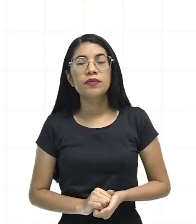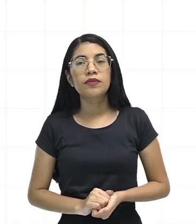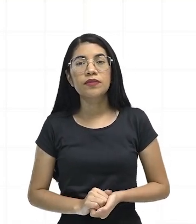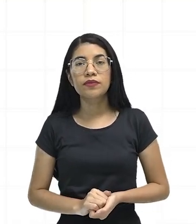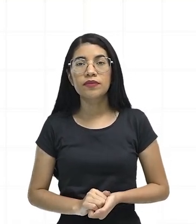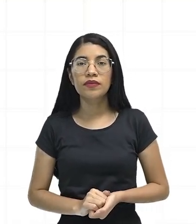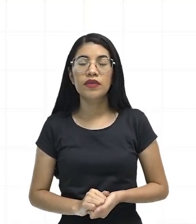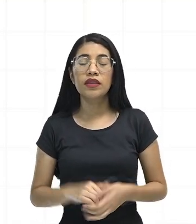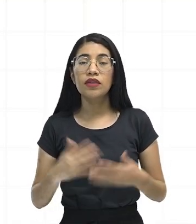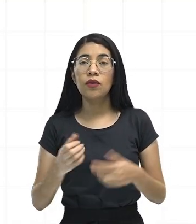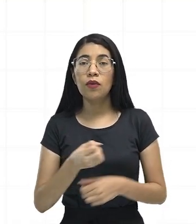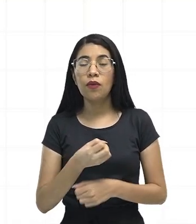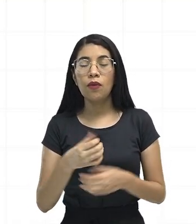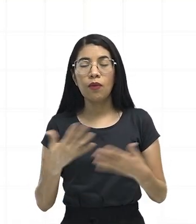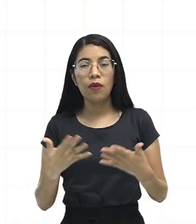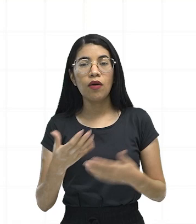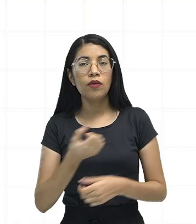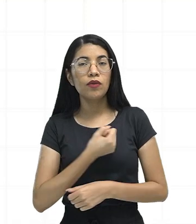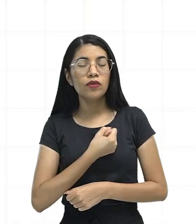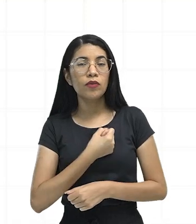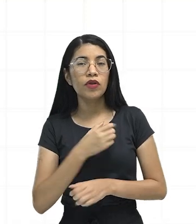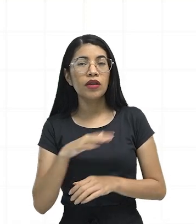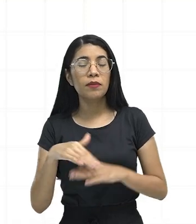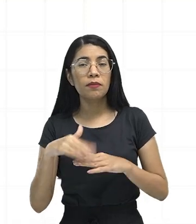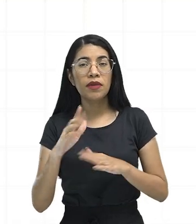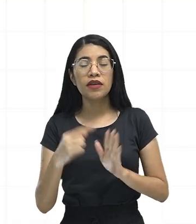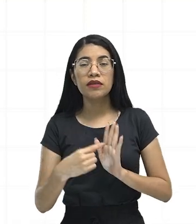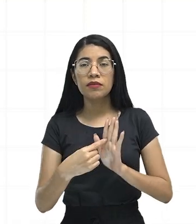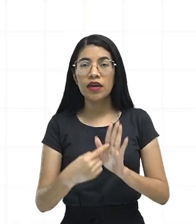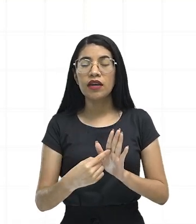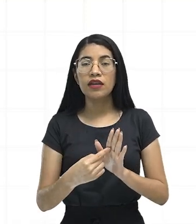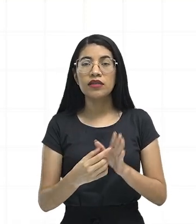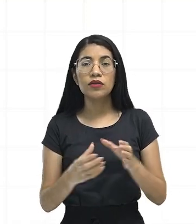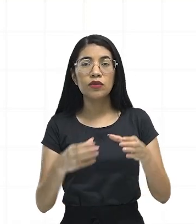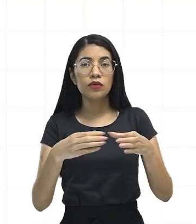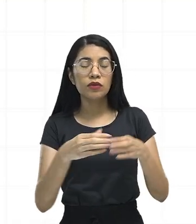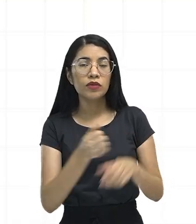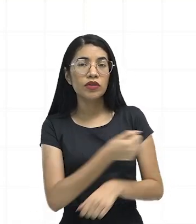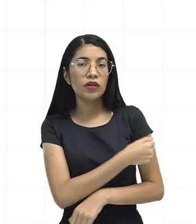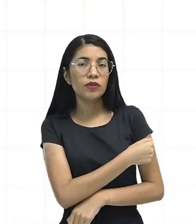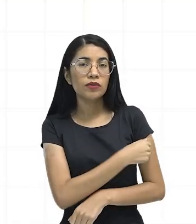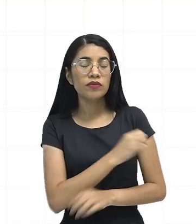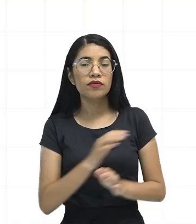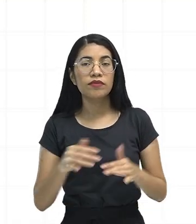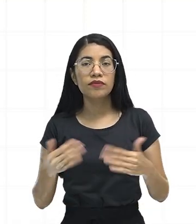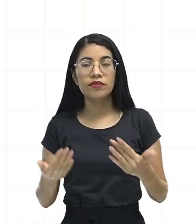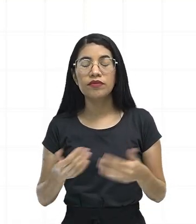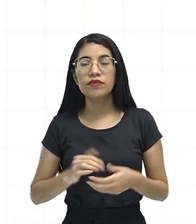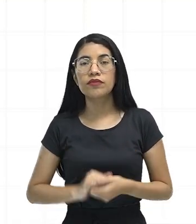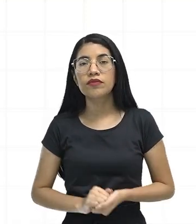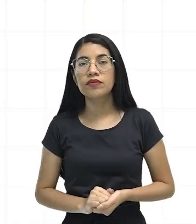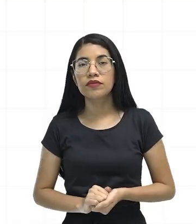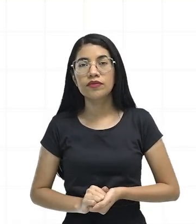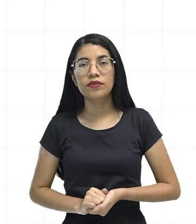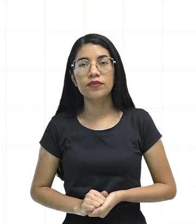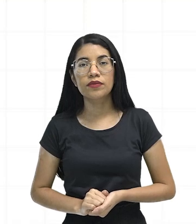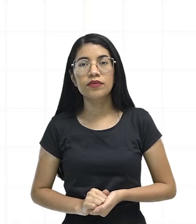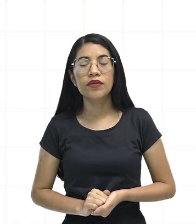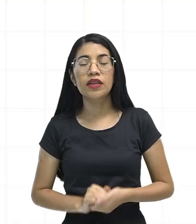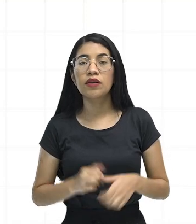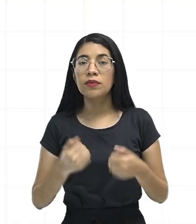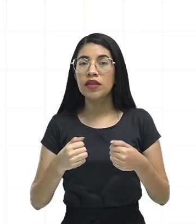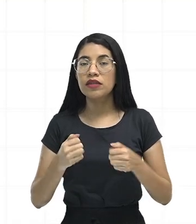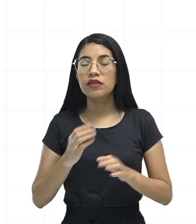número de irmãos mais comum entre os alunos? Então, nesse caso, o que a gente tem que fazer? A gente